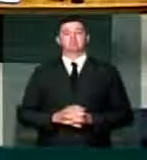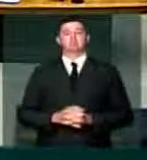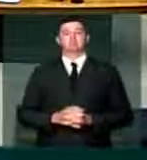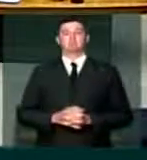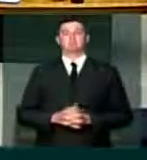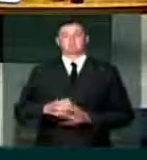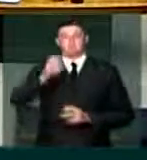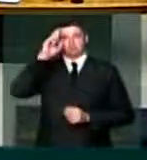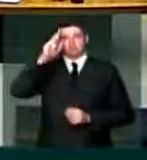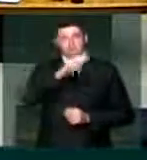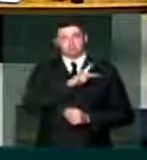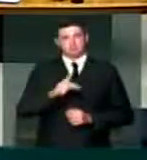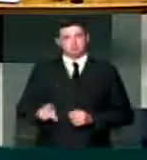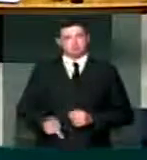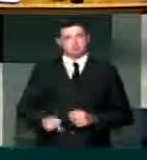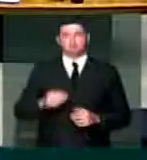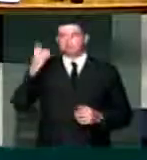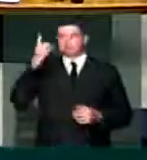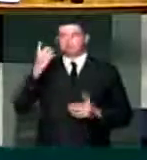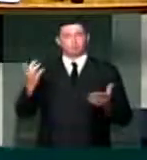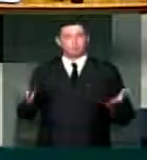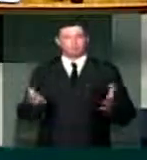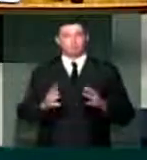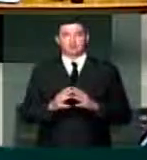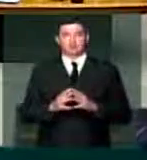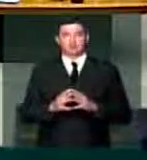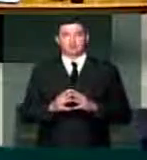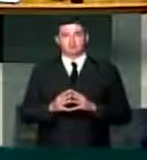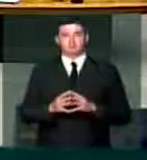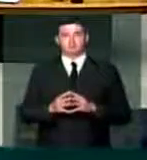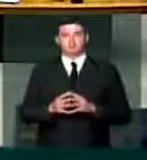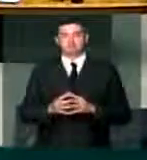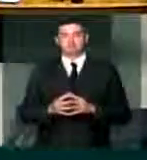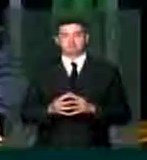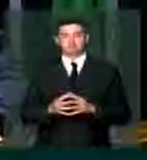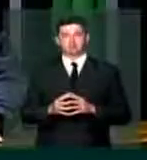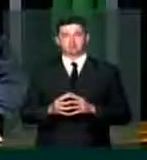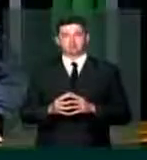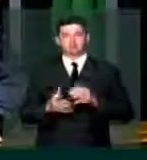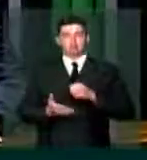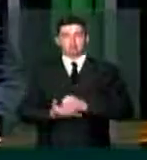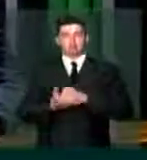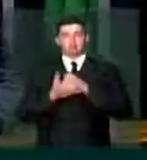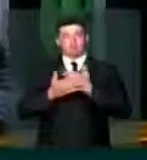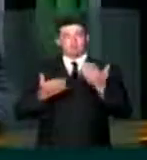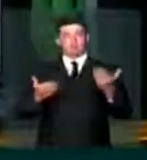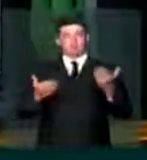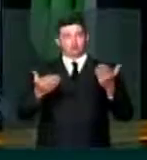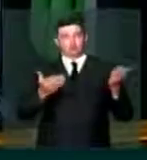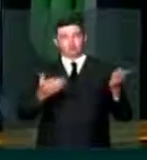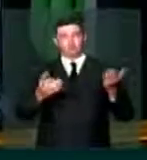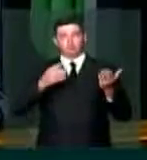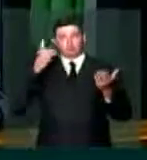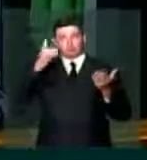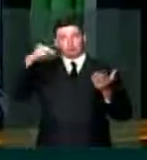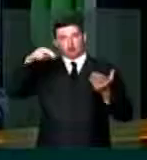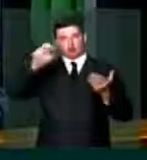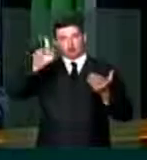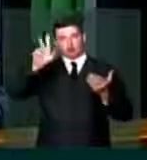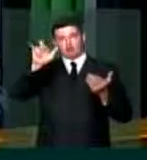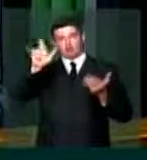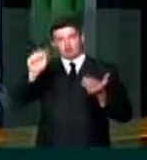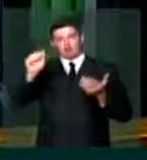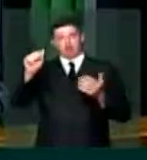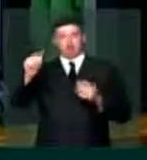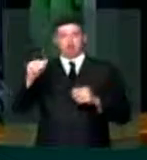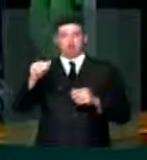Senhor presidente, nobres senhores deputados, secundando aqui o deputado, meu líder, presidente do partido em